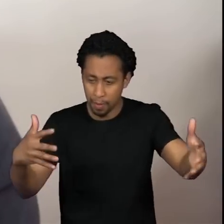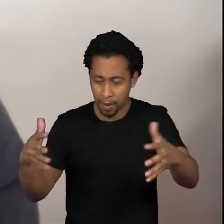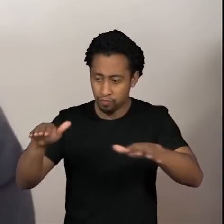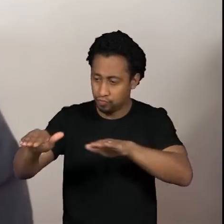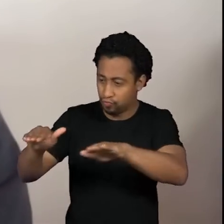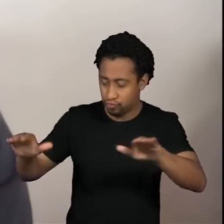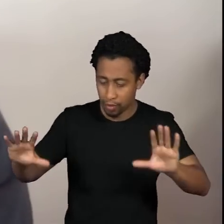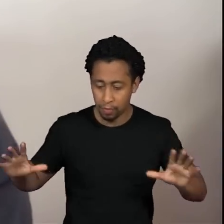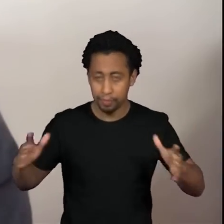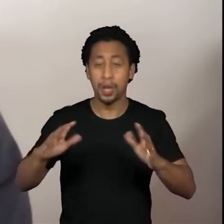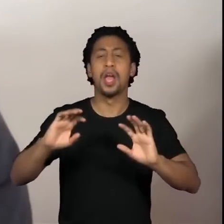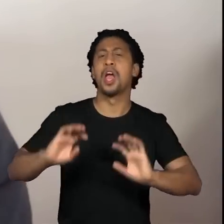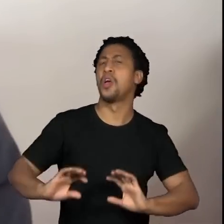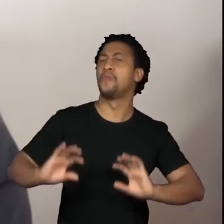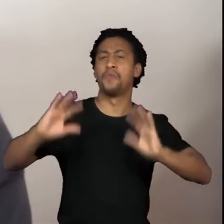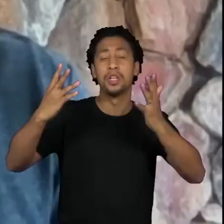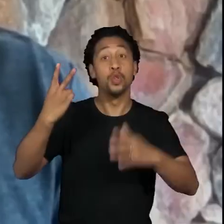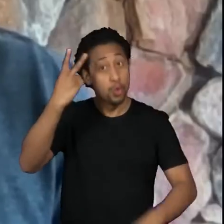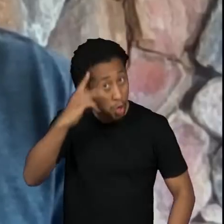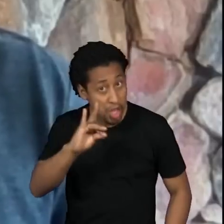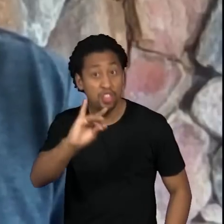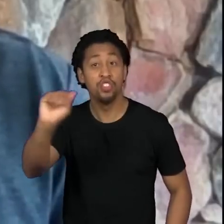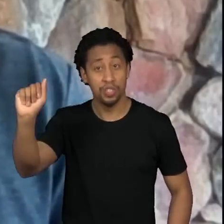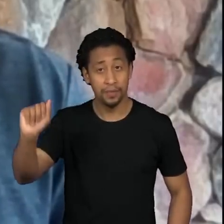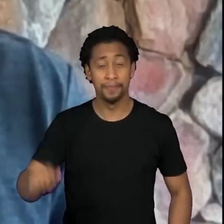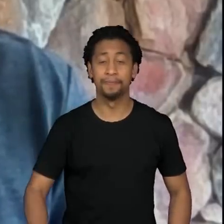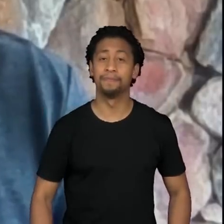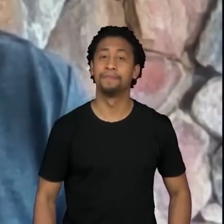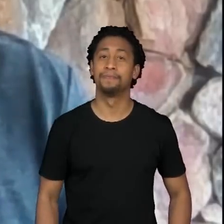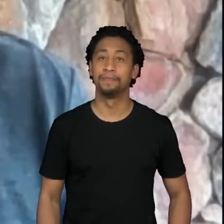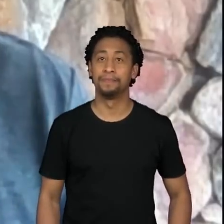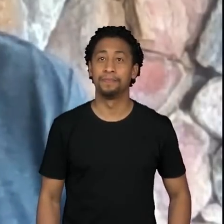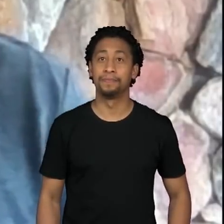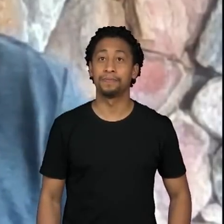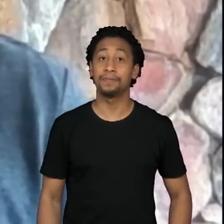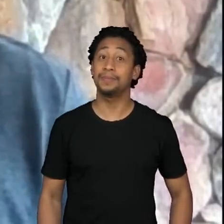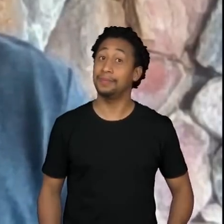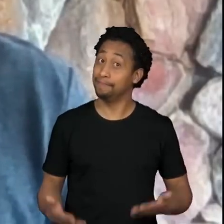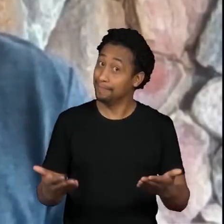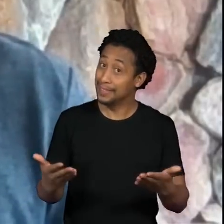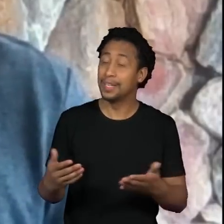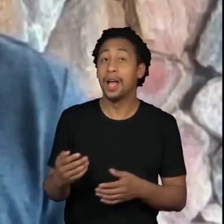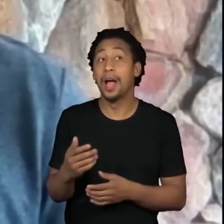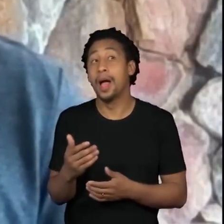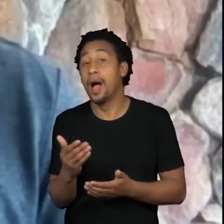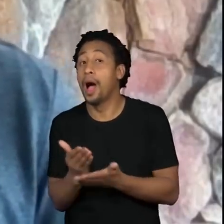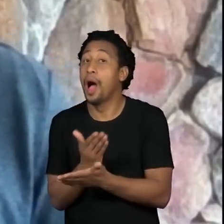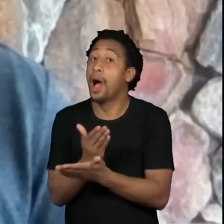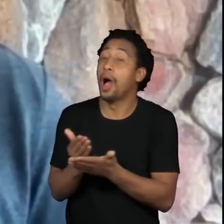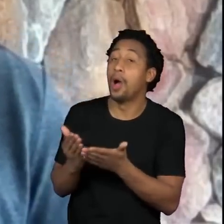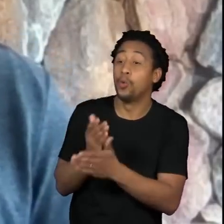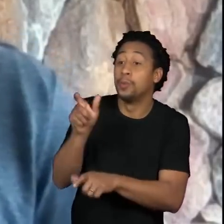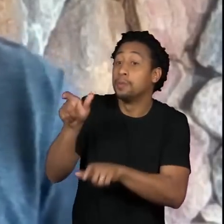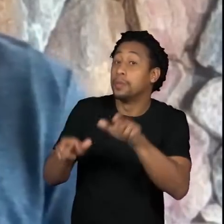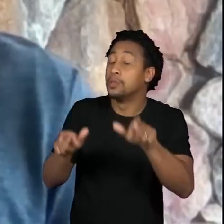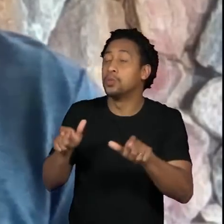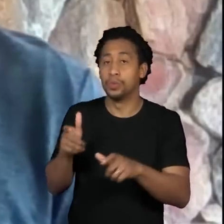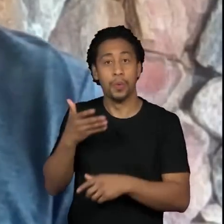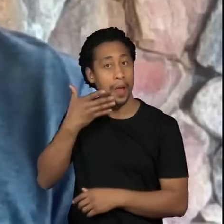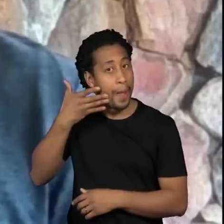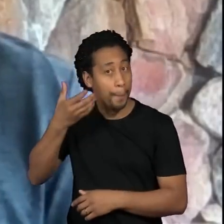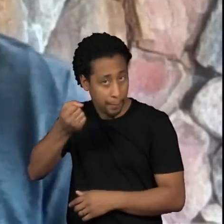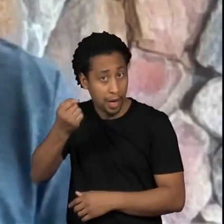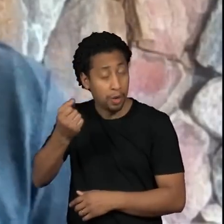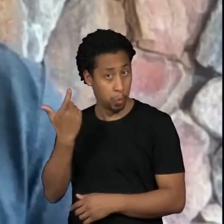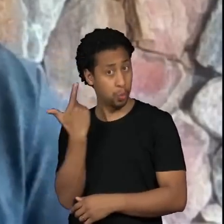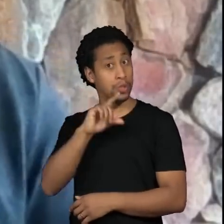região, para 2 dias de celebração. Poucos brancos tiveram uma homenagem dessa na